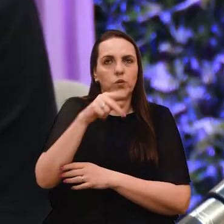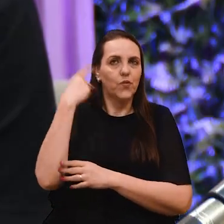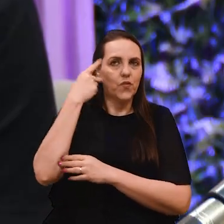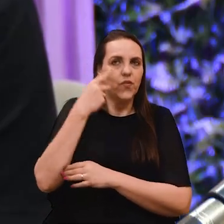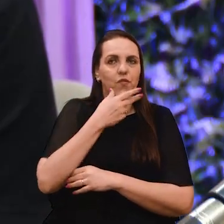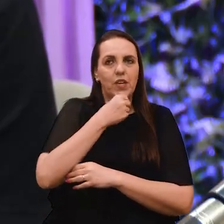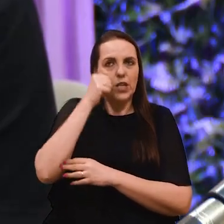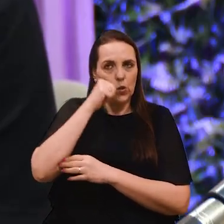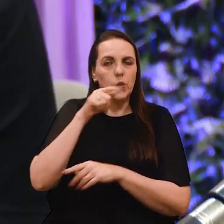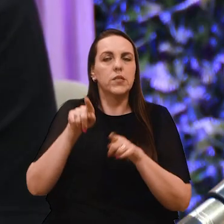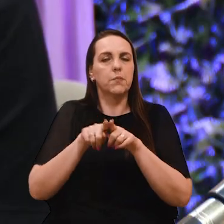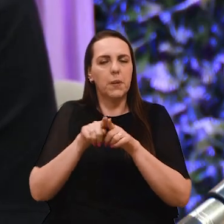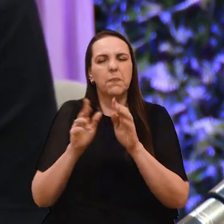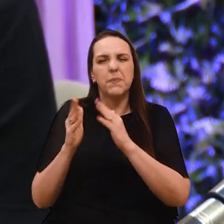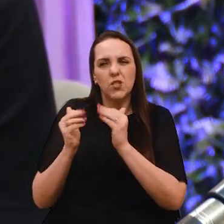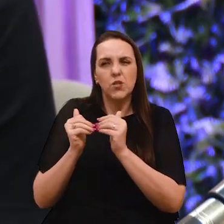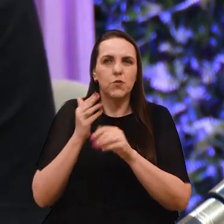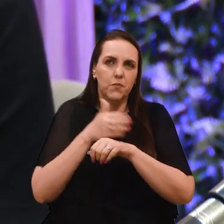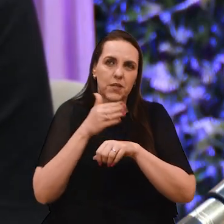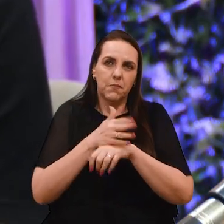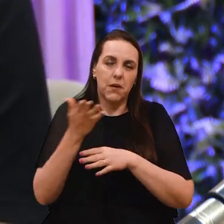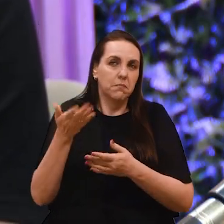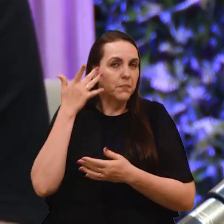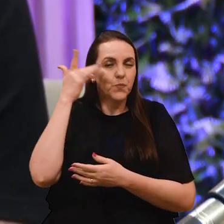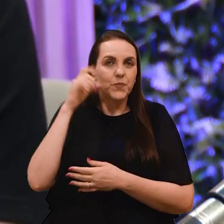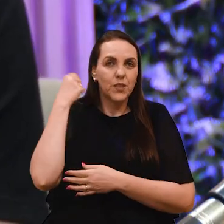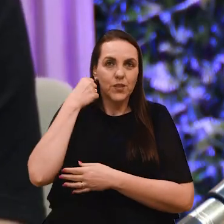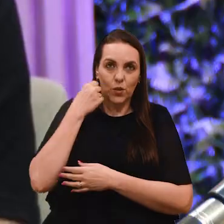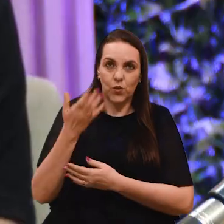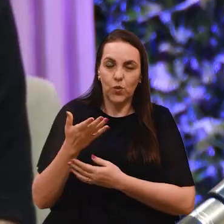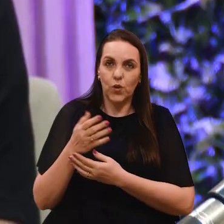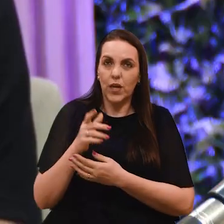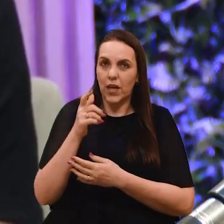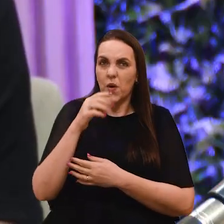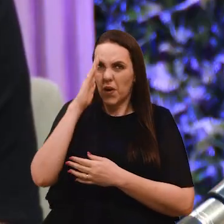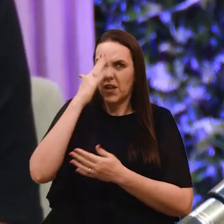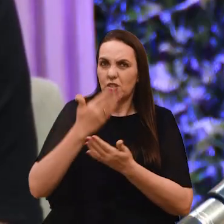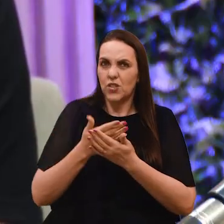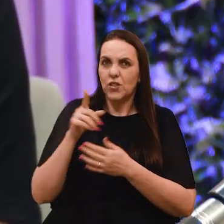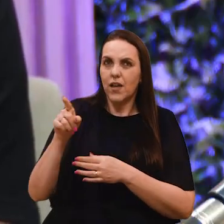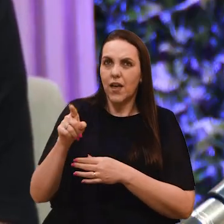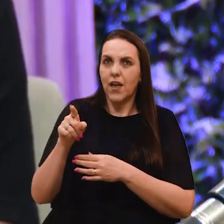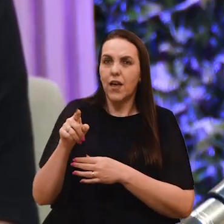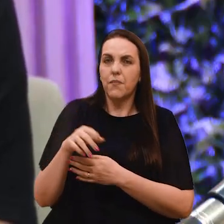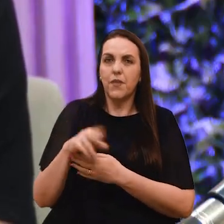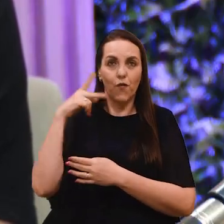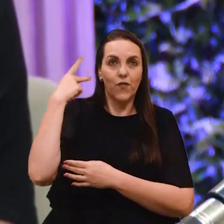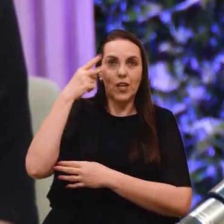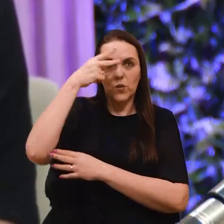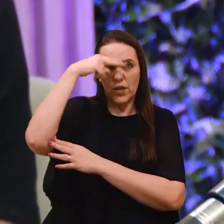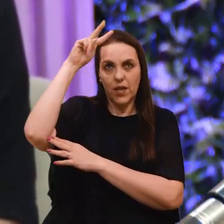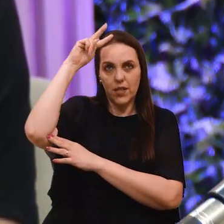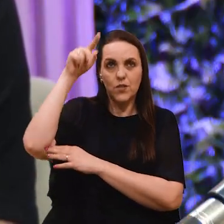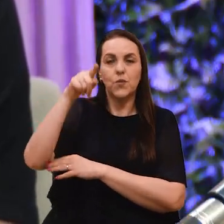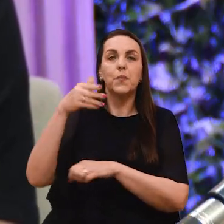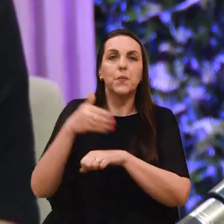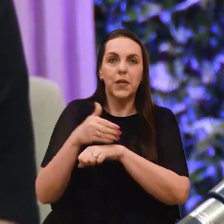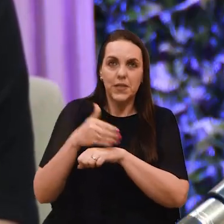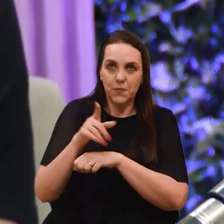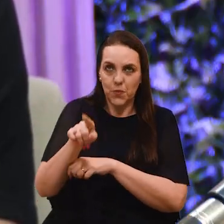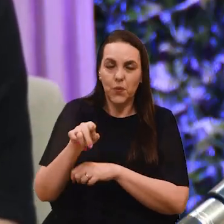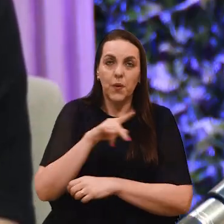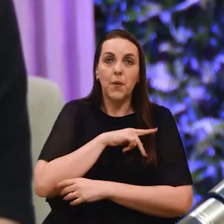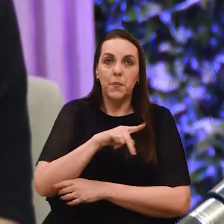de algumas... Não sei se lá no Teutônio, eu não Lá fui... foi o Edson participou lá. O vereador Edson, que também é presidente